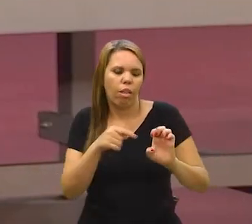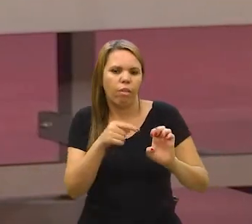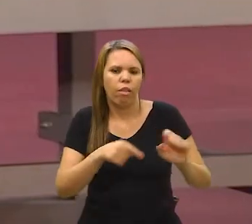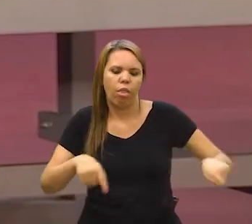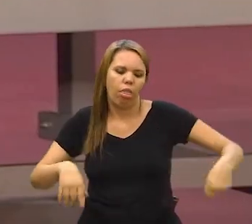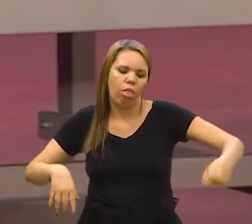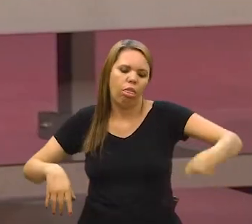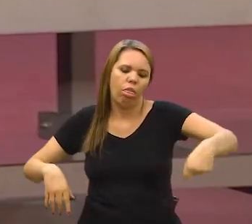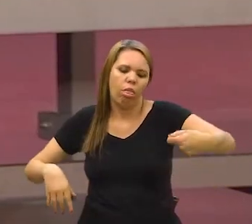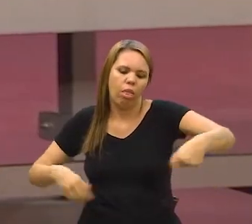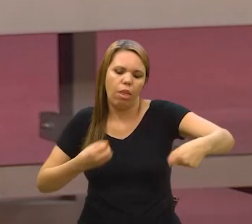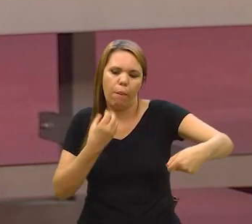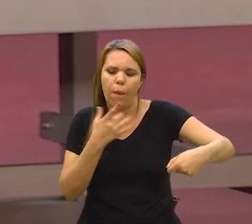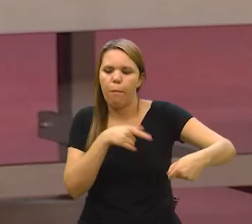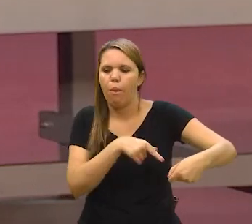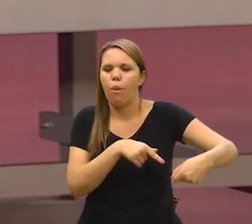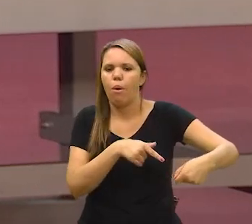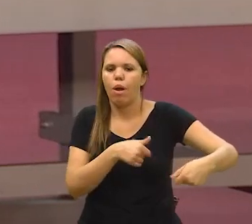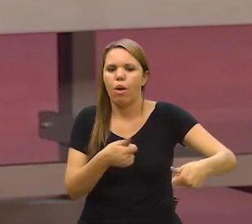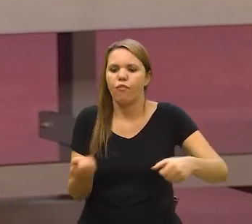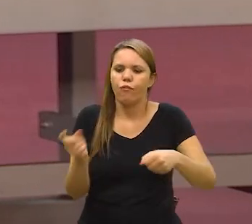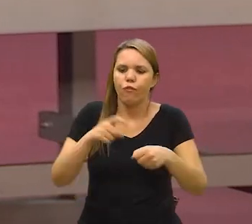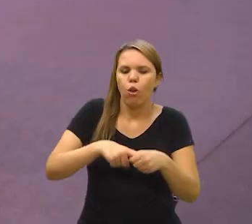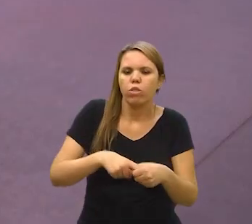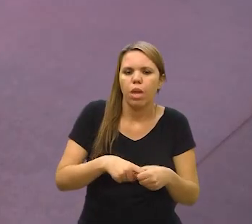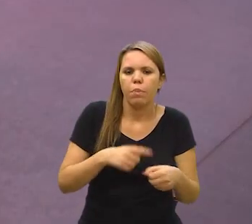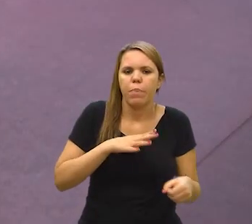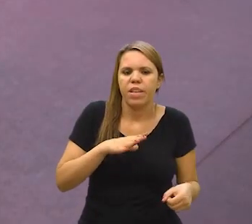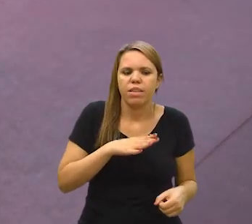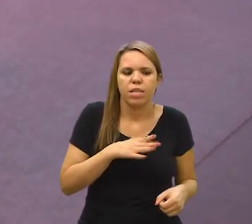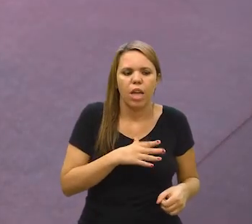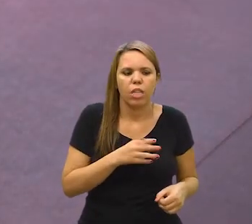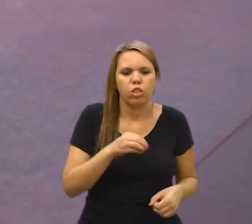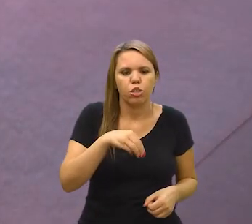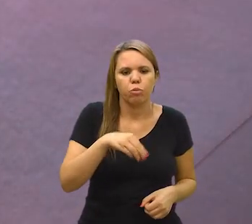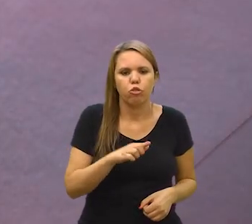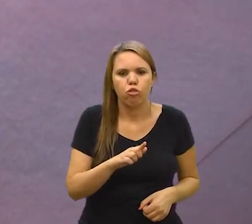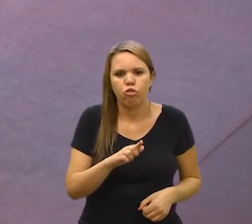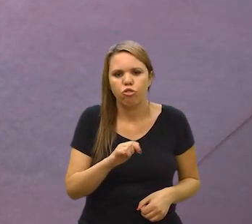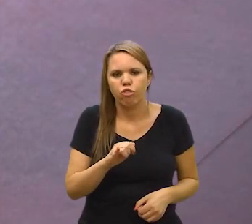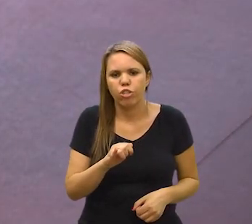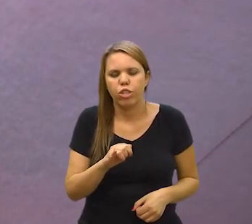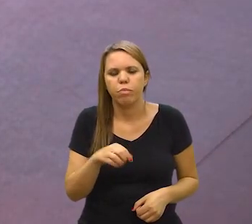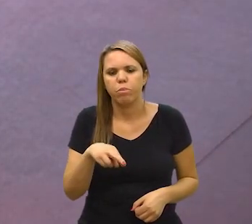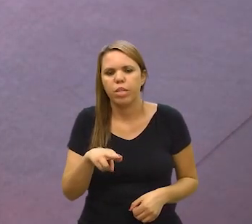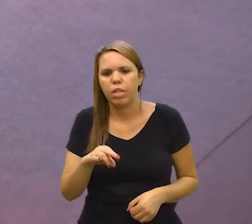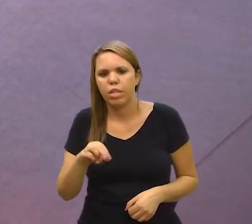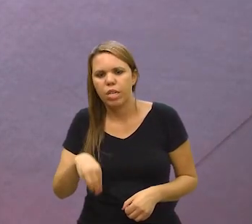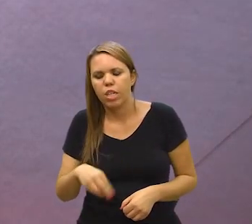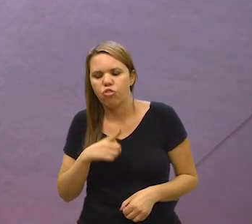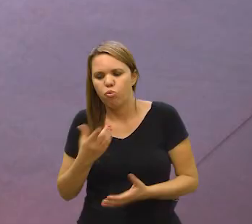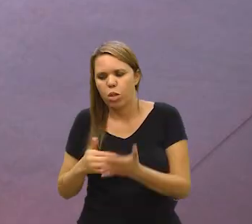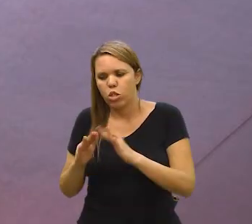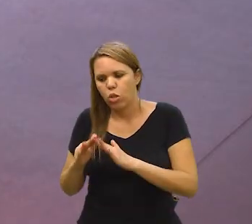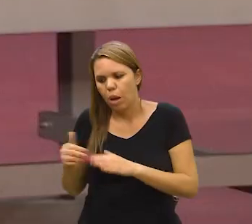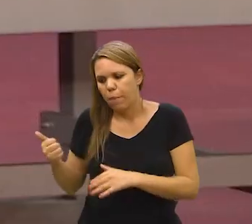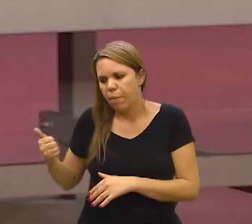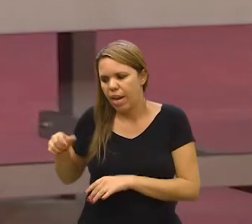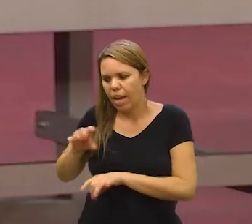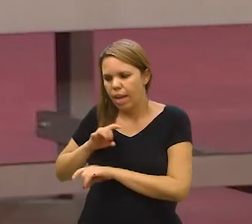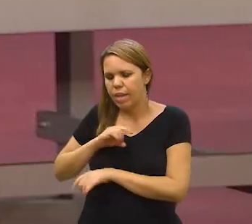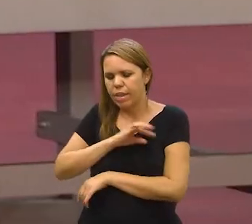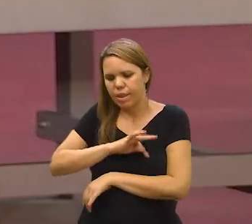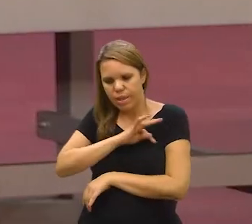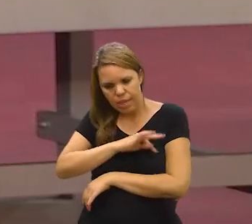mão boa. E quando eu voltei para Mojimirim, tinha lá no Clube Mogiano uma escolinha com a minha primeira técnica, a